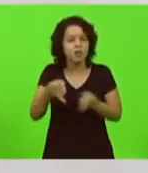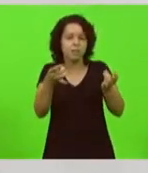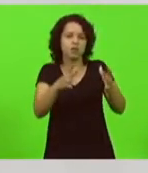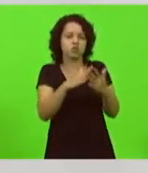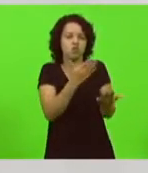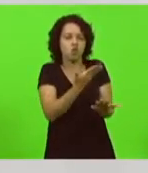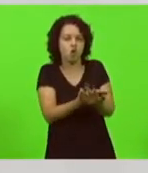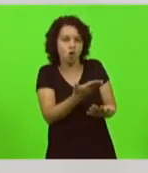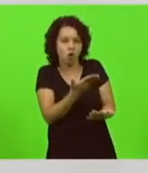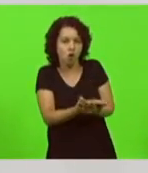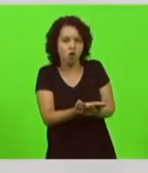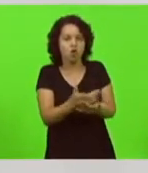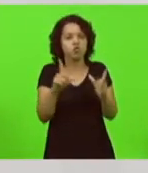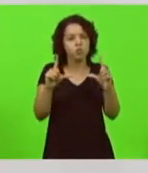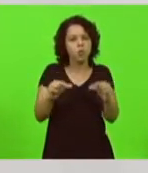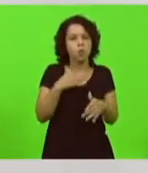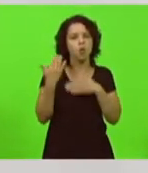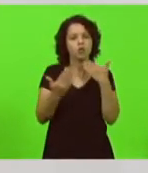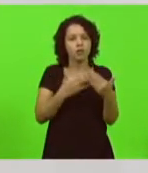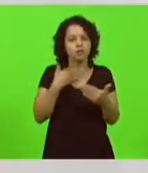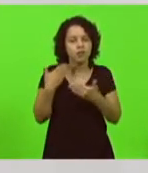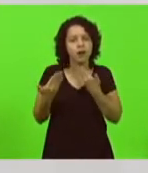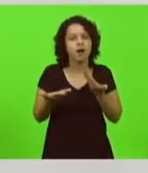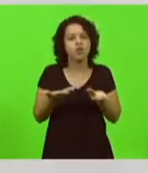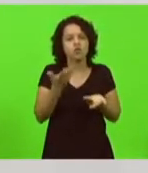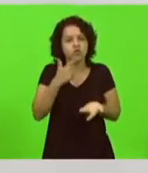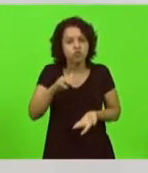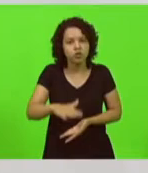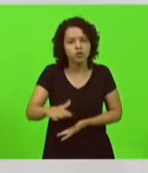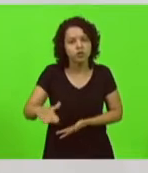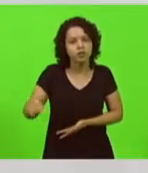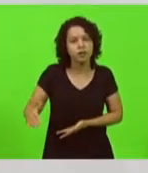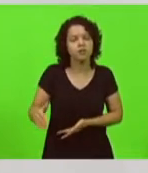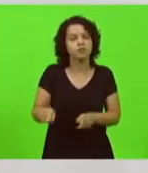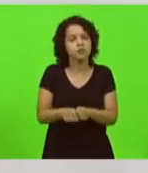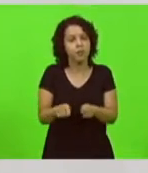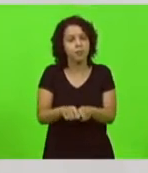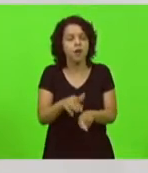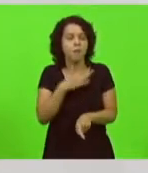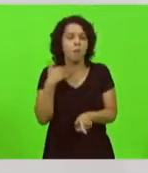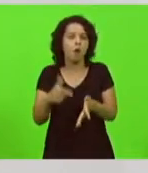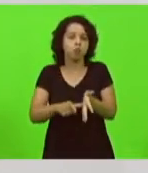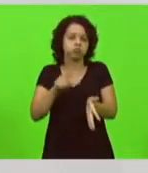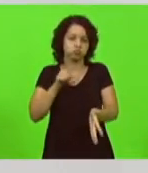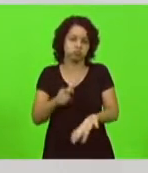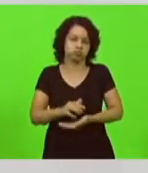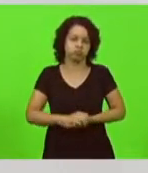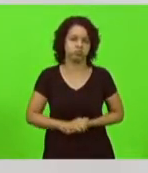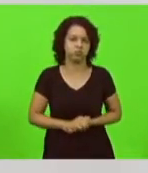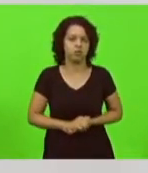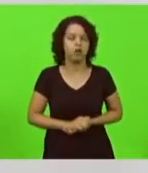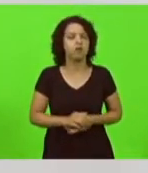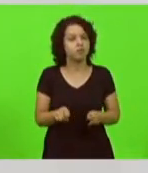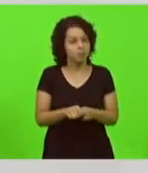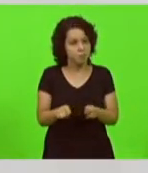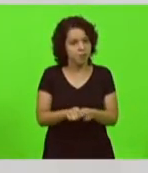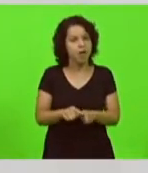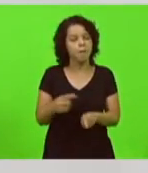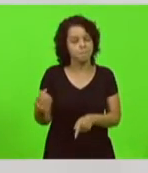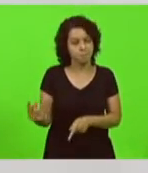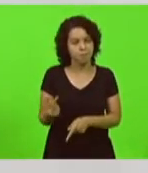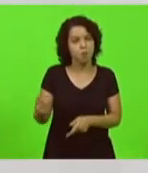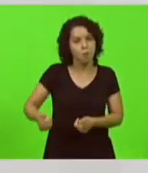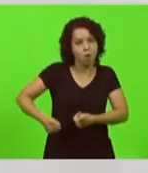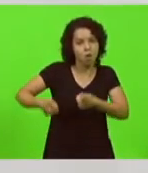diminuição da mortalidade infantil e morte precoce, bem como melhorias no emprego e renda.